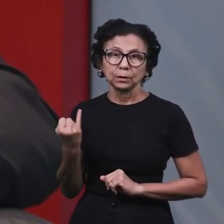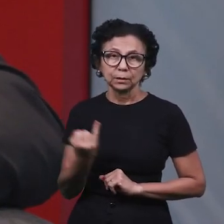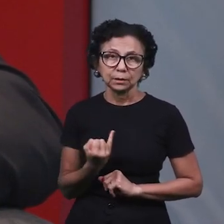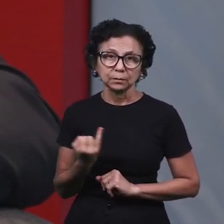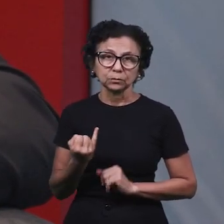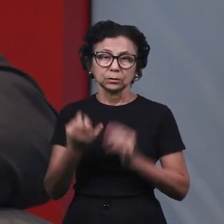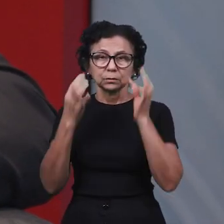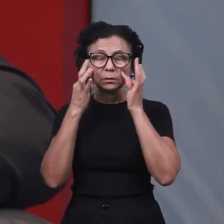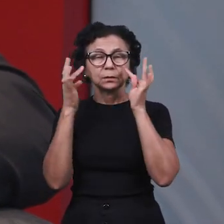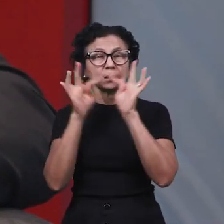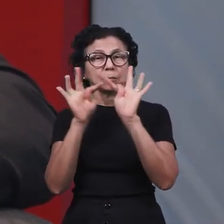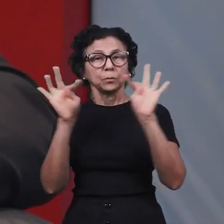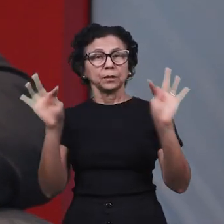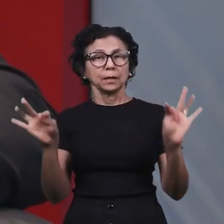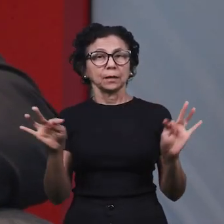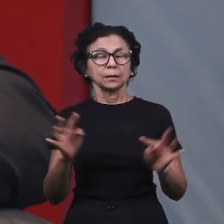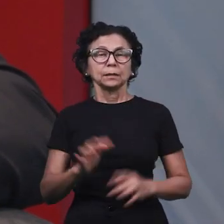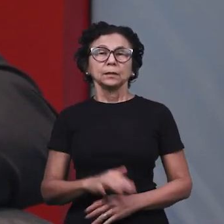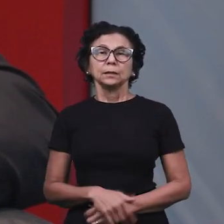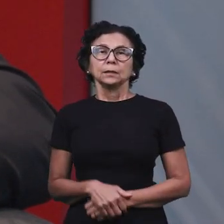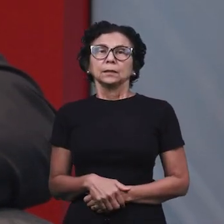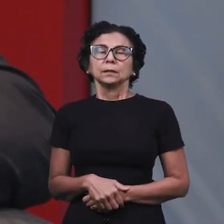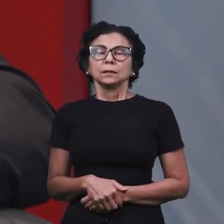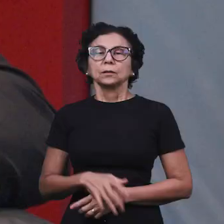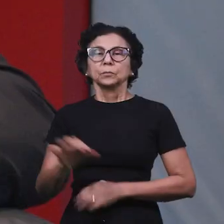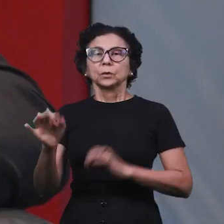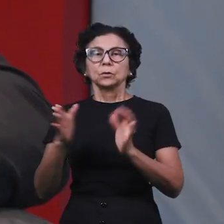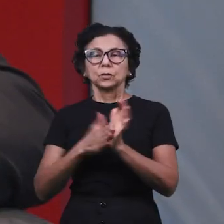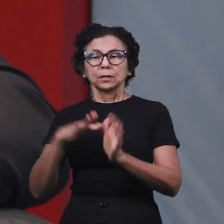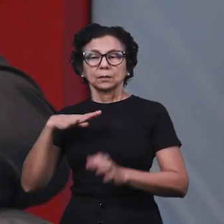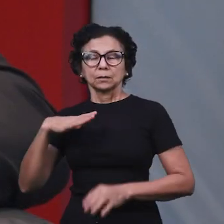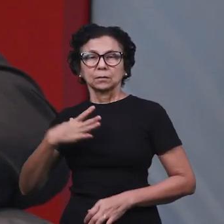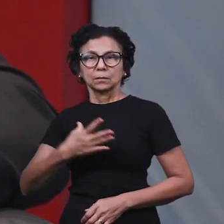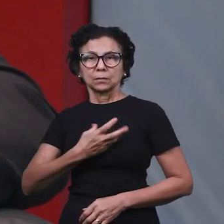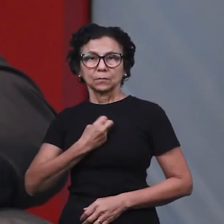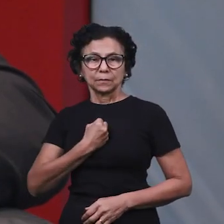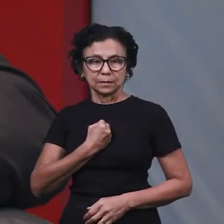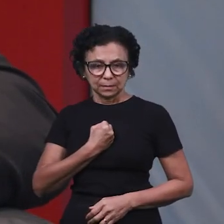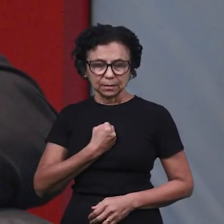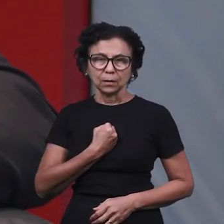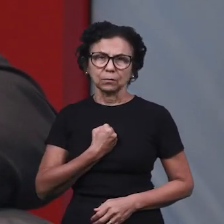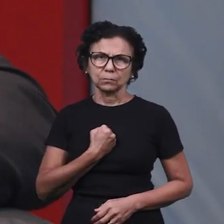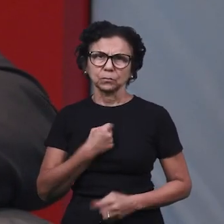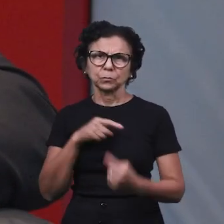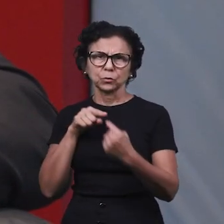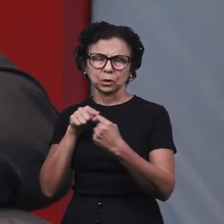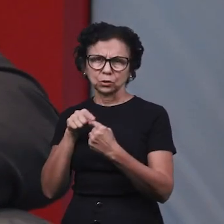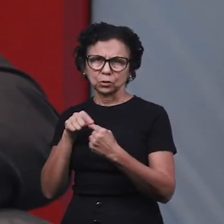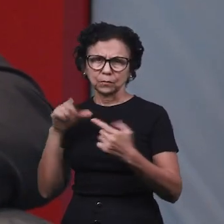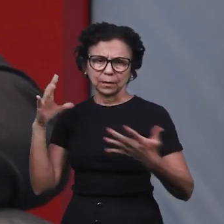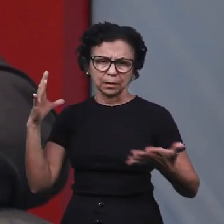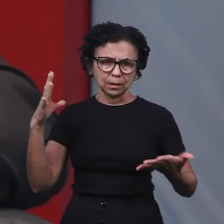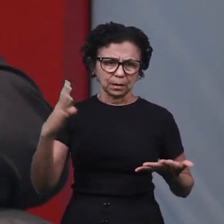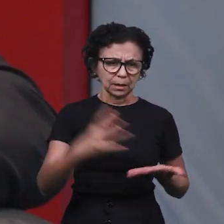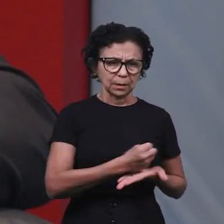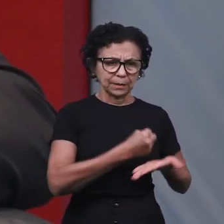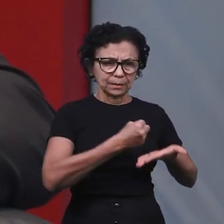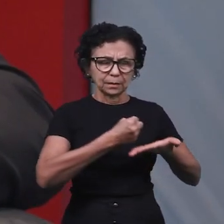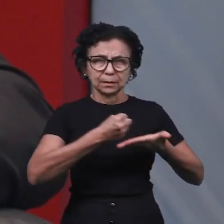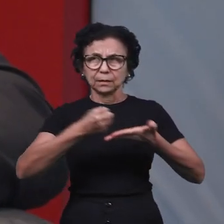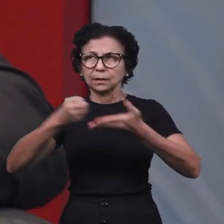do mesmo jeito que o projeto de salvação é para nos arrebatar da terra e levar-nos ao